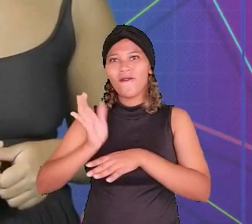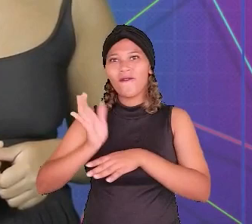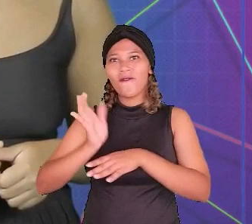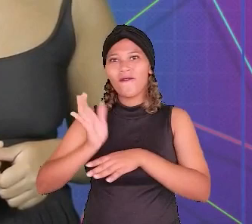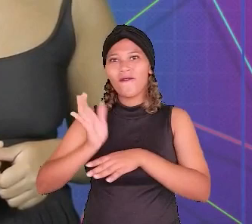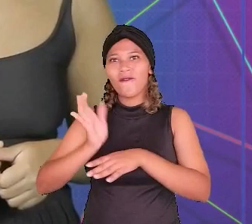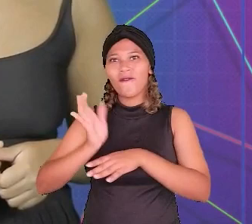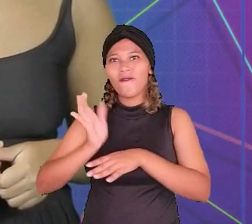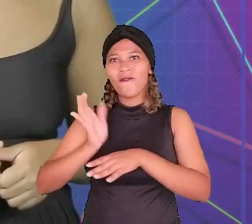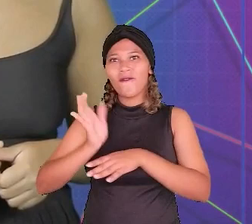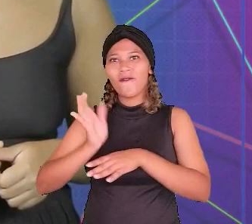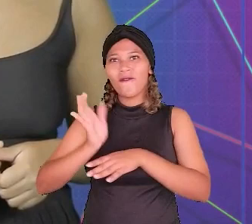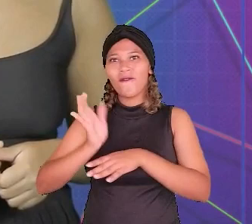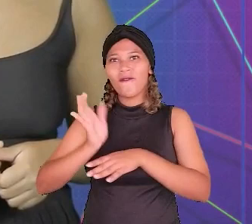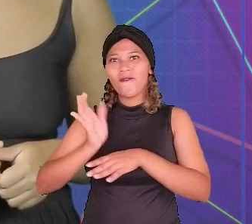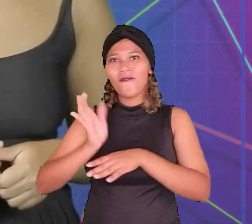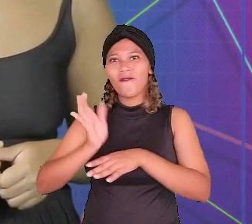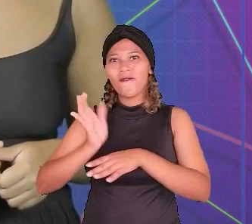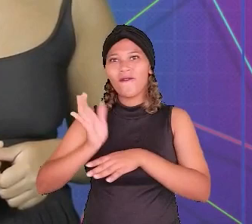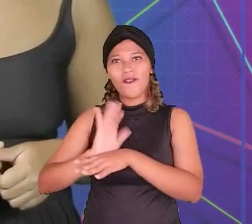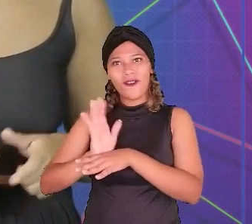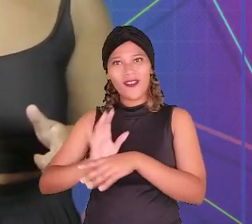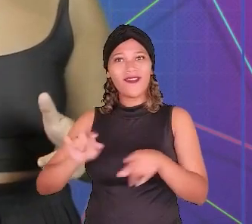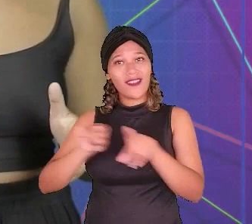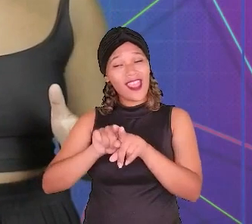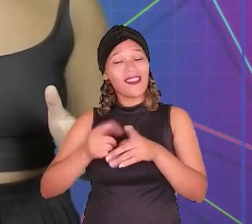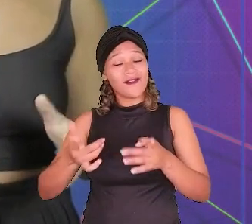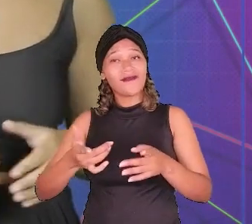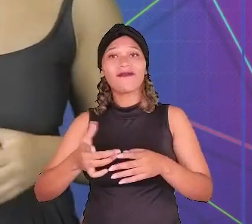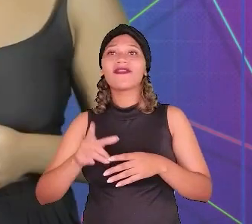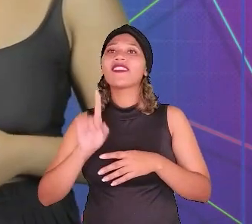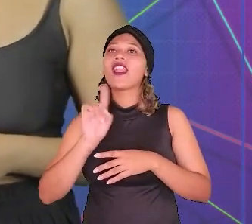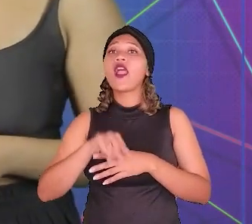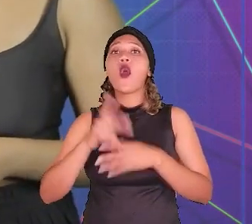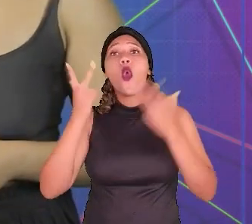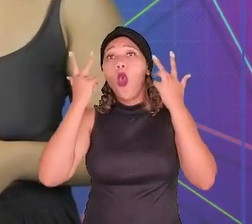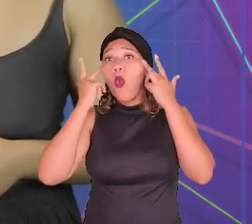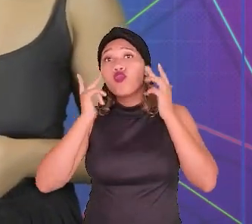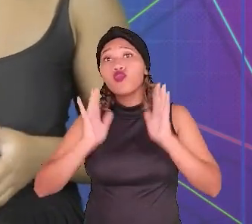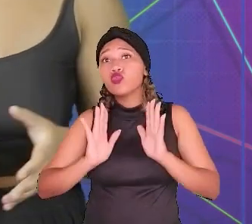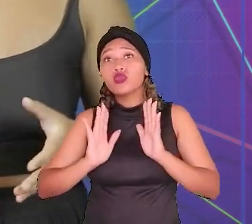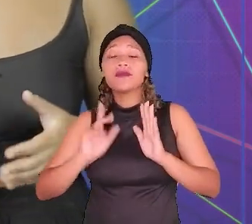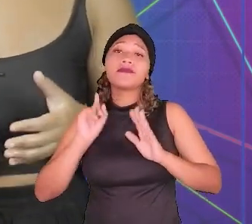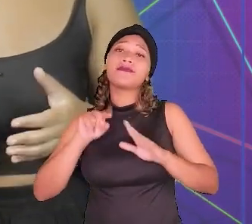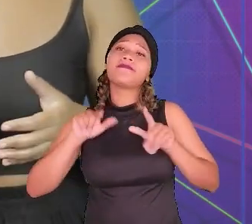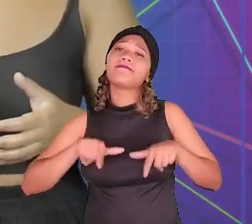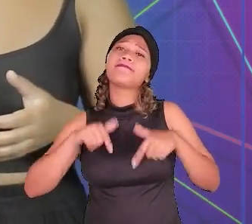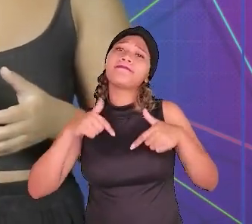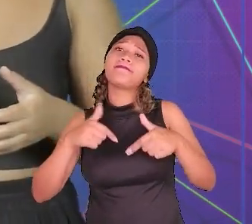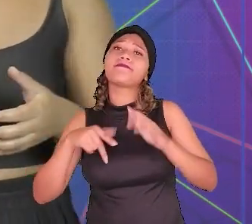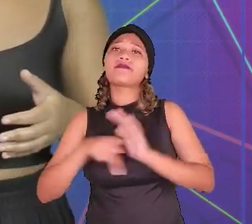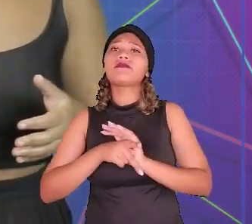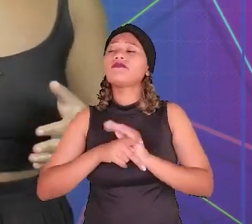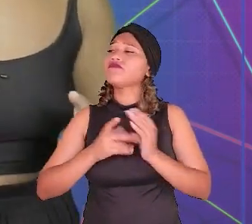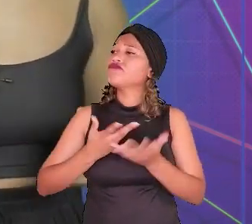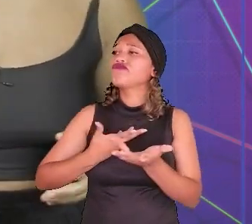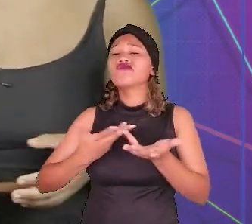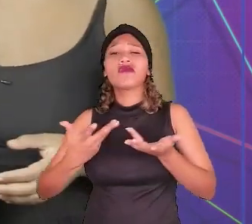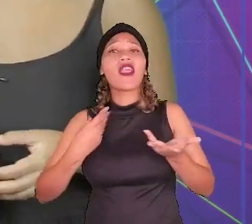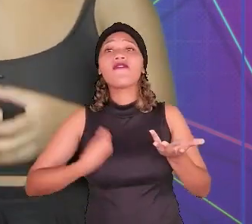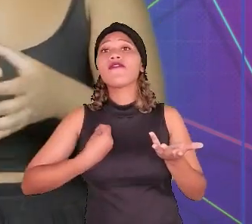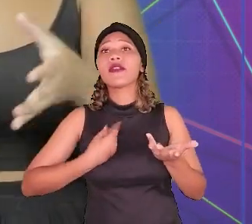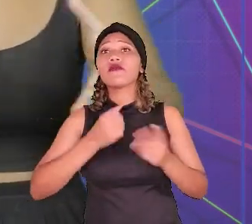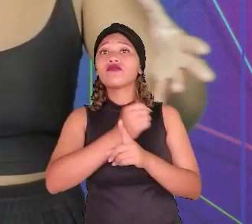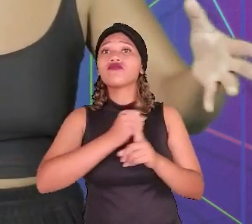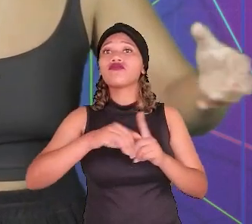careca, possivelmente fazendo tratamento para o câncer. A criança sorri e toca em seu 10. nariz. O homem comum. É o que age com